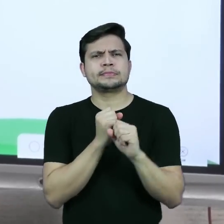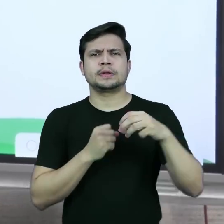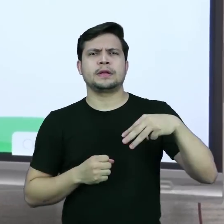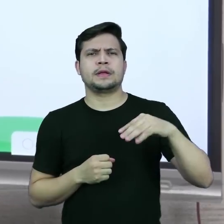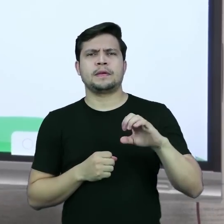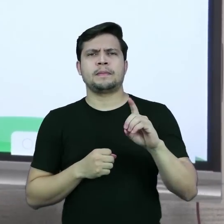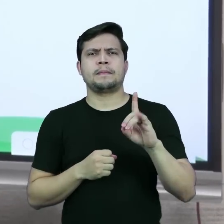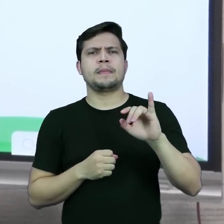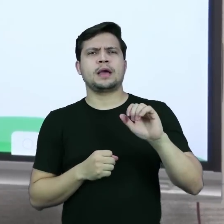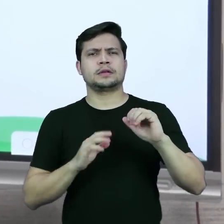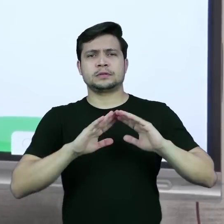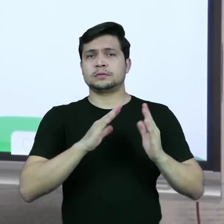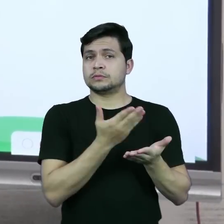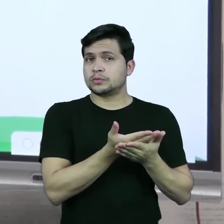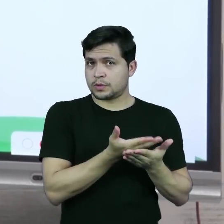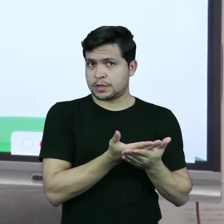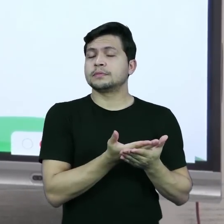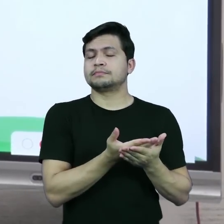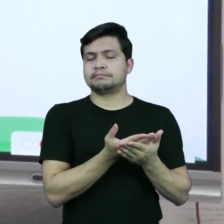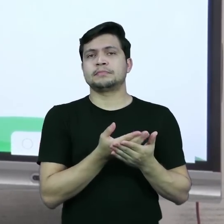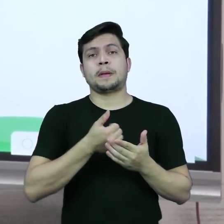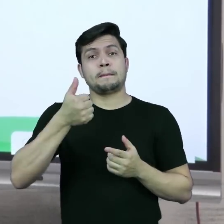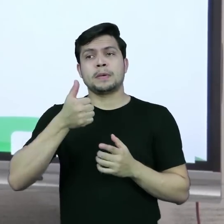caso, nós temos 4 valores.